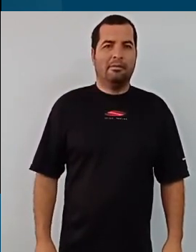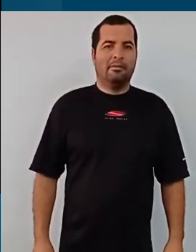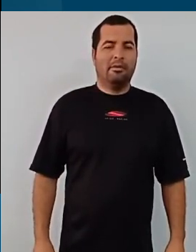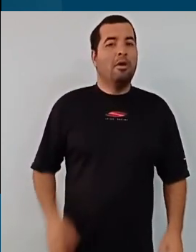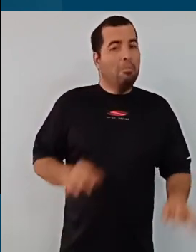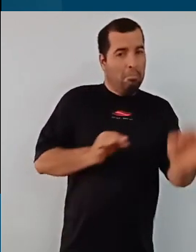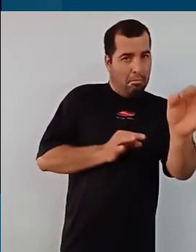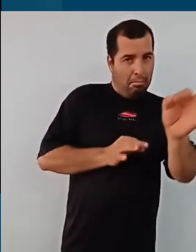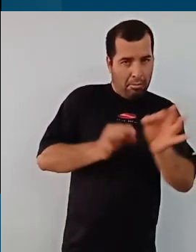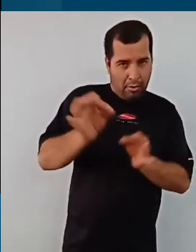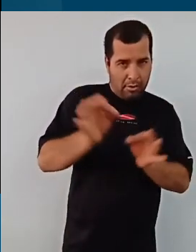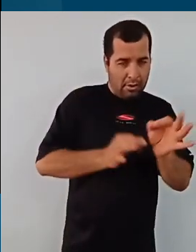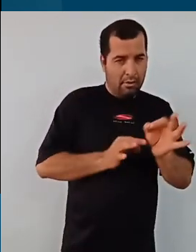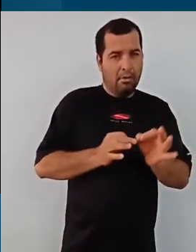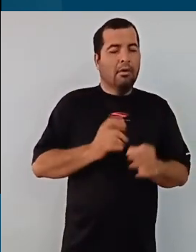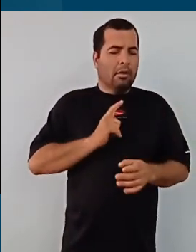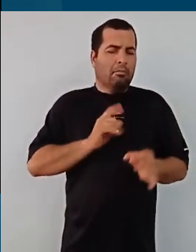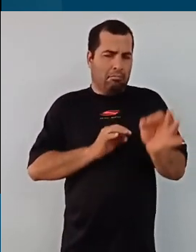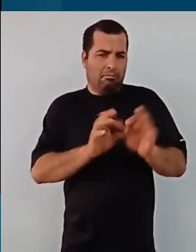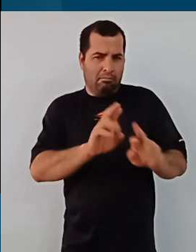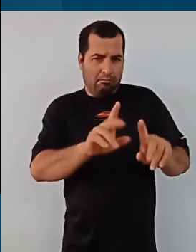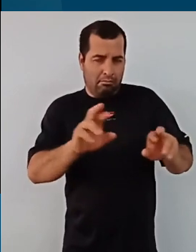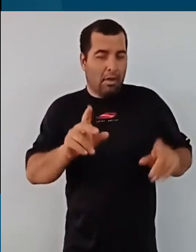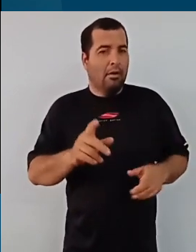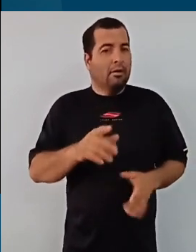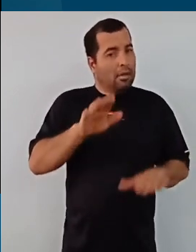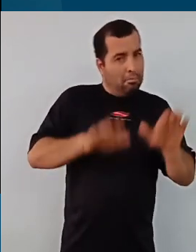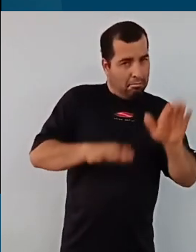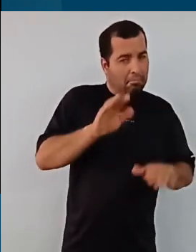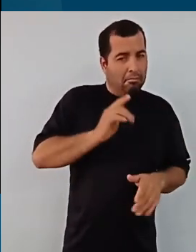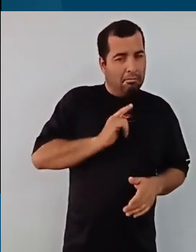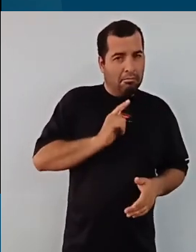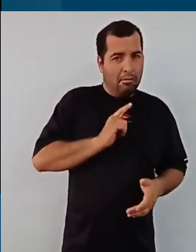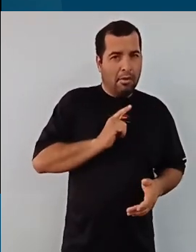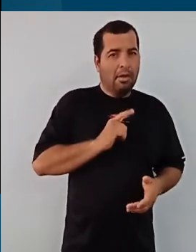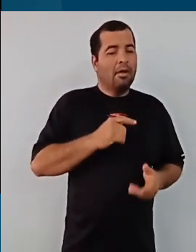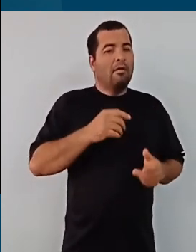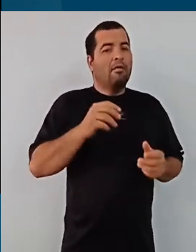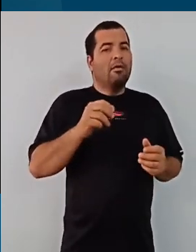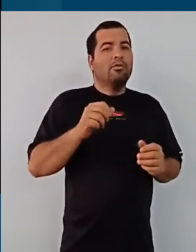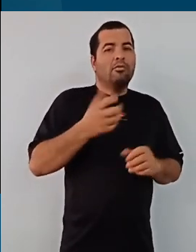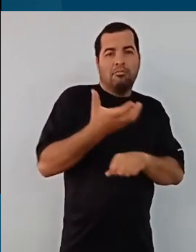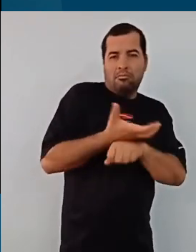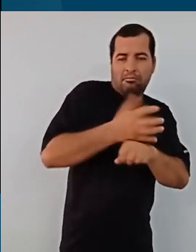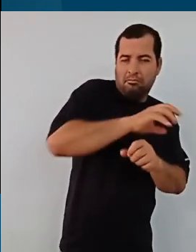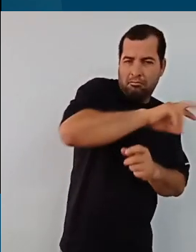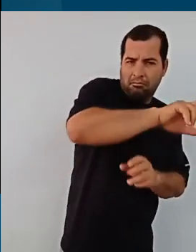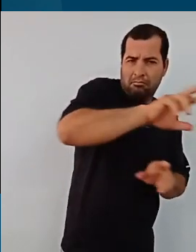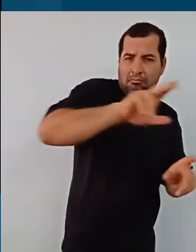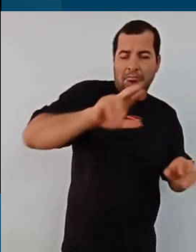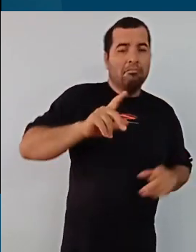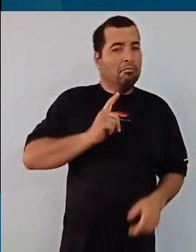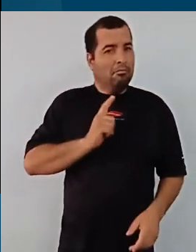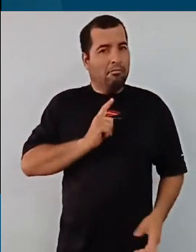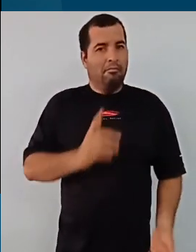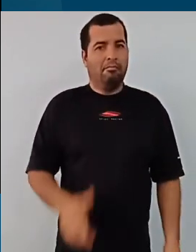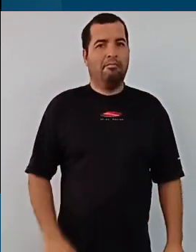No projeto, os projetos, dependendo do projeto, ele é naturalmente interdisciplinar,